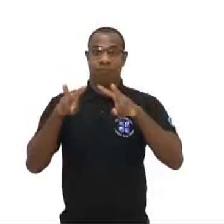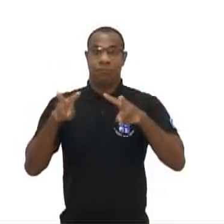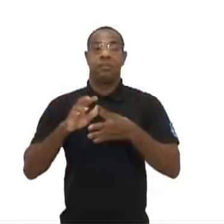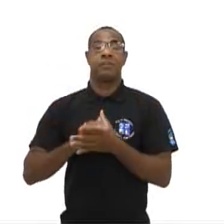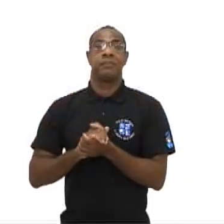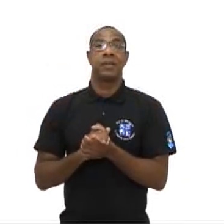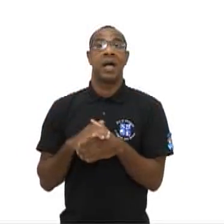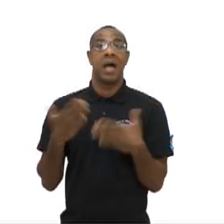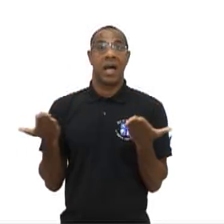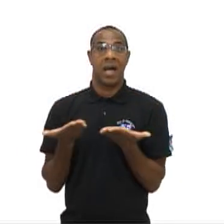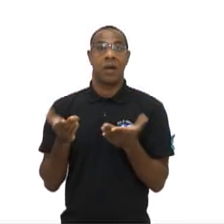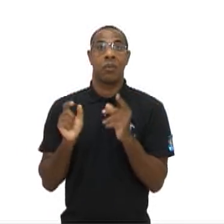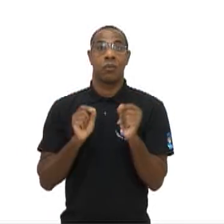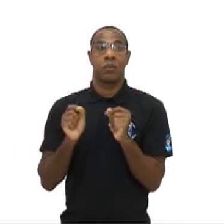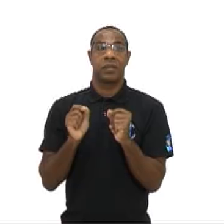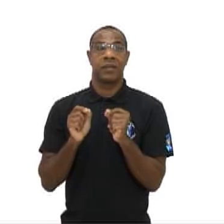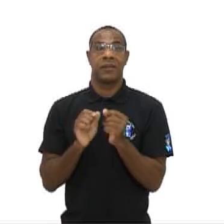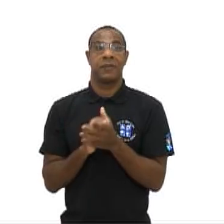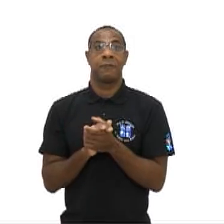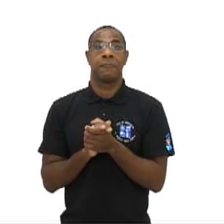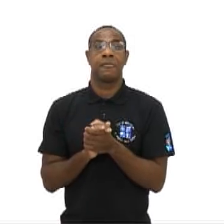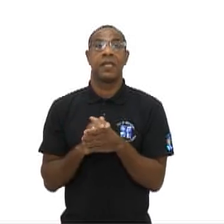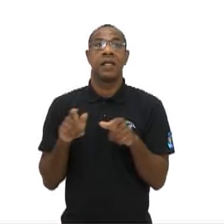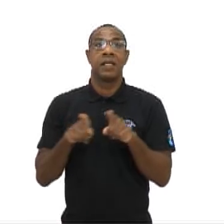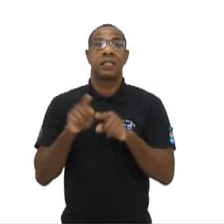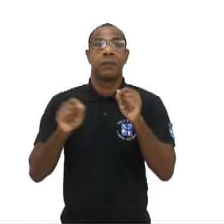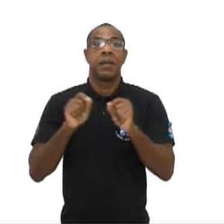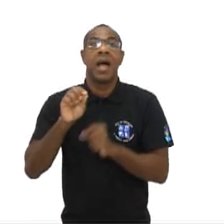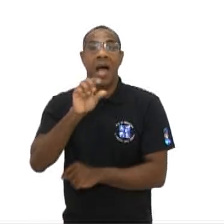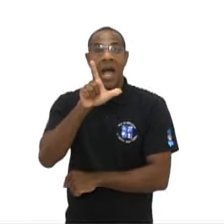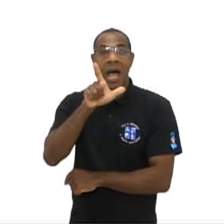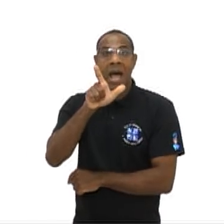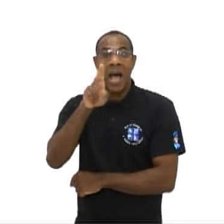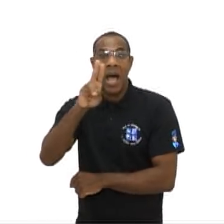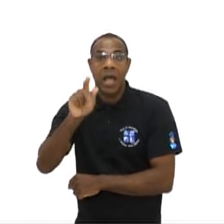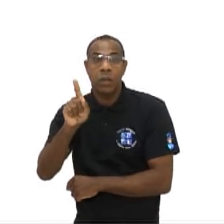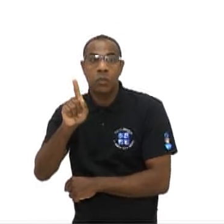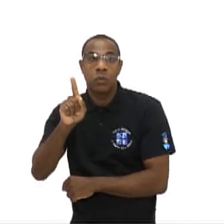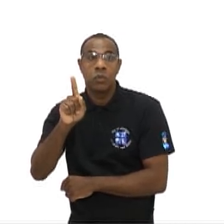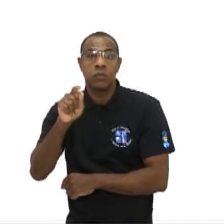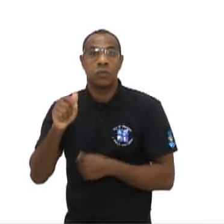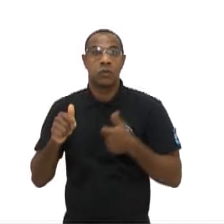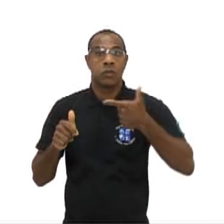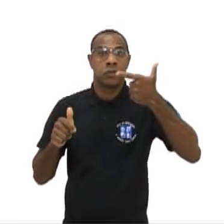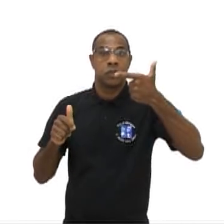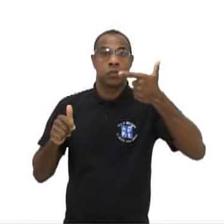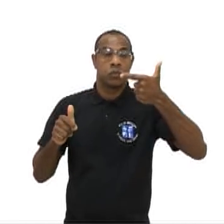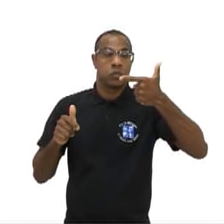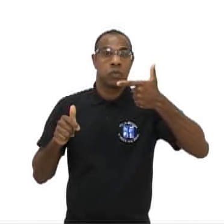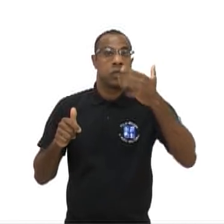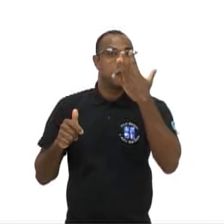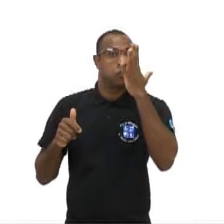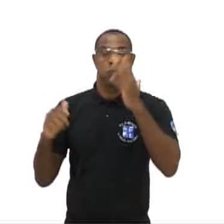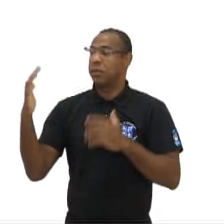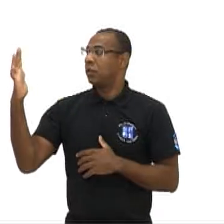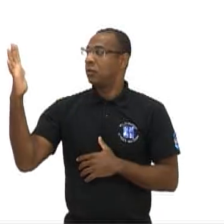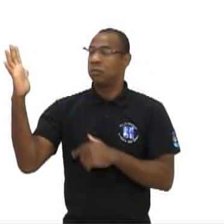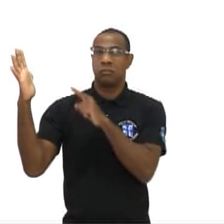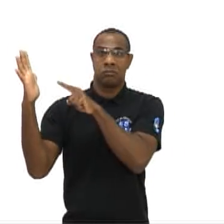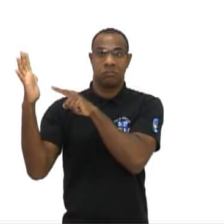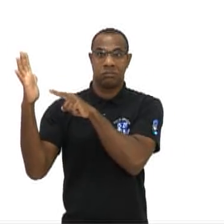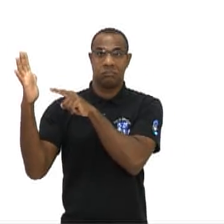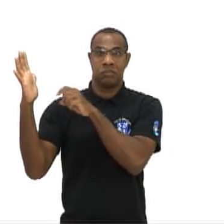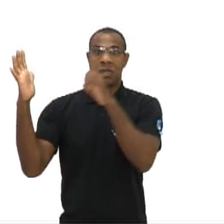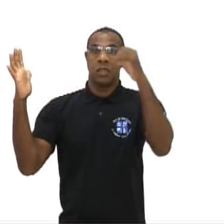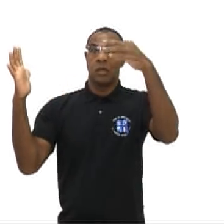ó, o quarto feixe, ou a quarta situação, a luz que incide no segundo espelho vai direto para o anteparo,